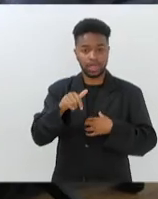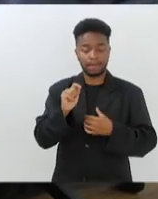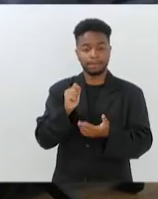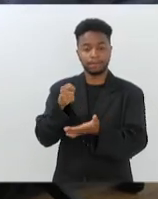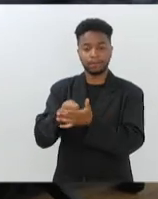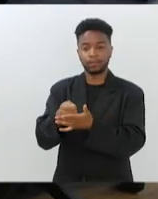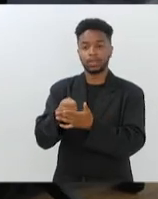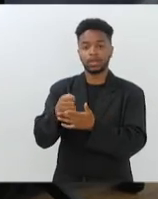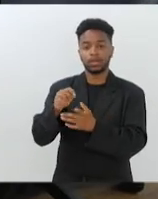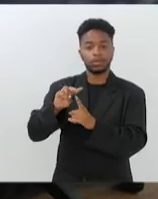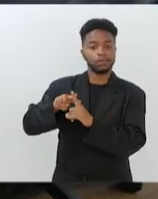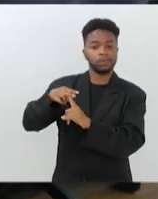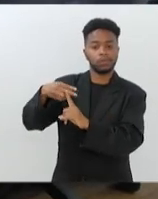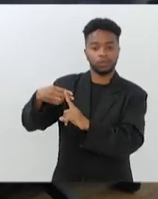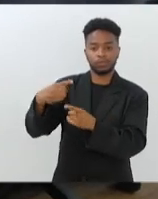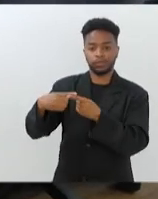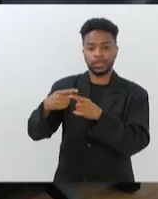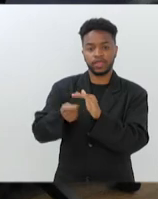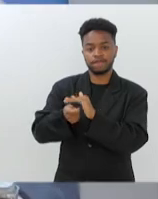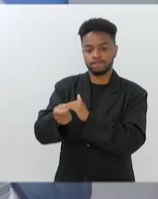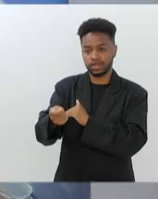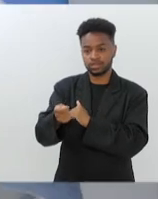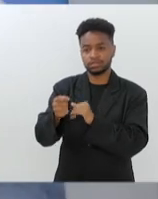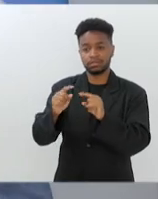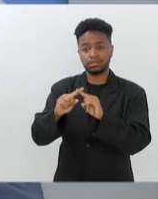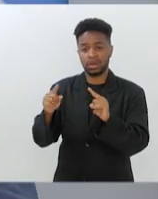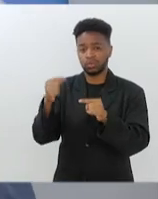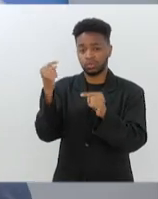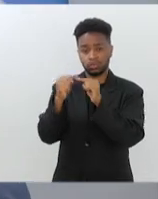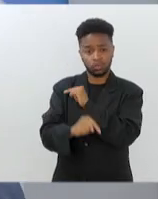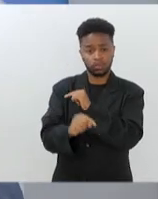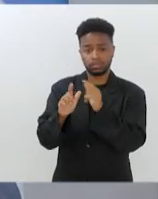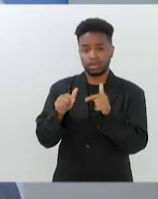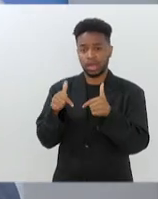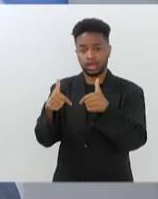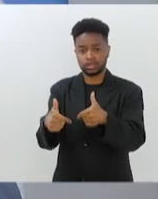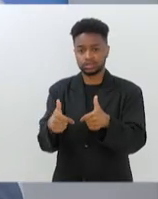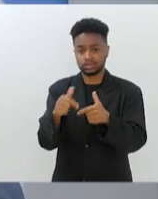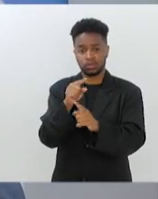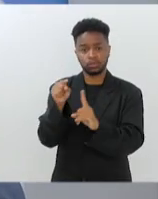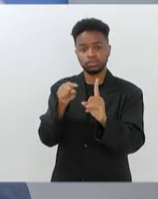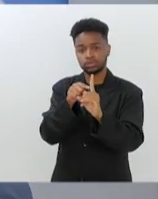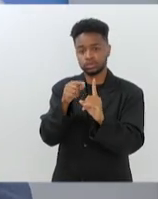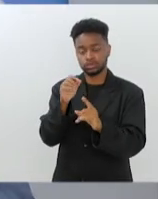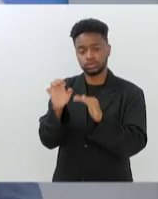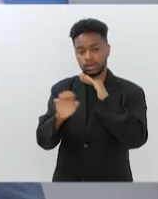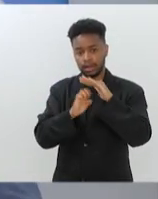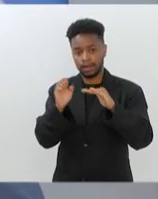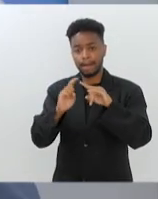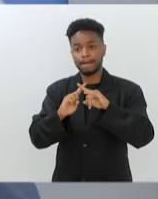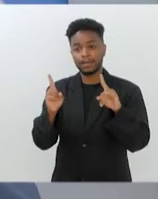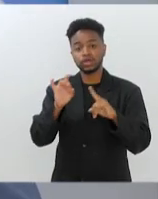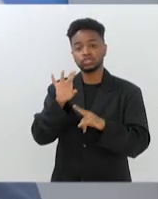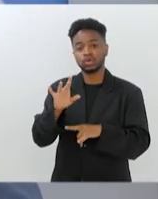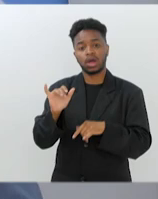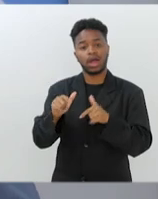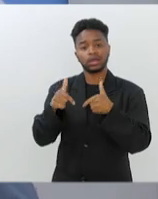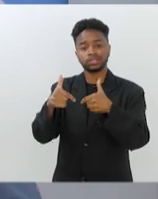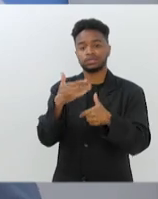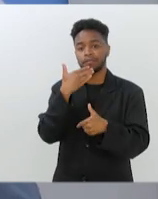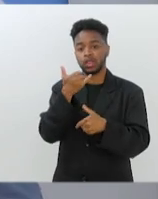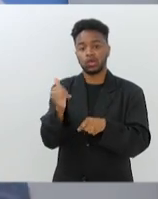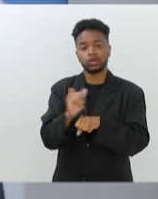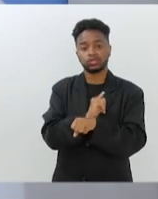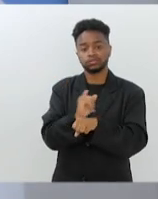investe uma fortuna numa determinada ação que não tem pertinência nenhuma com a atividade fim da empresa e aí só faz essa melhor técnica para